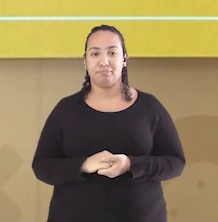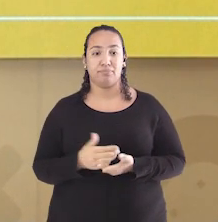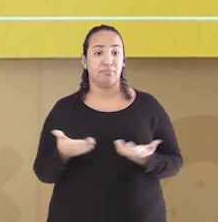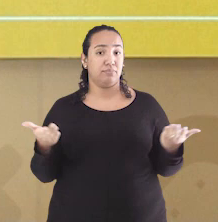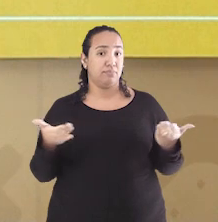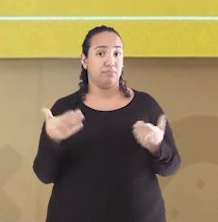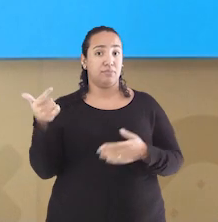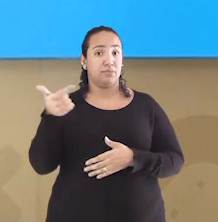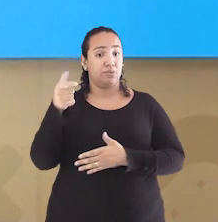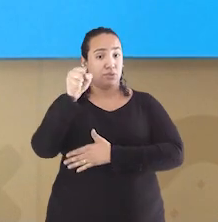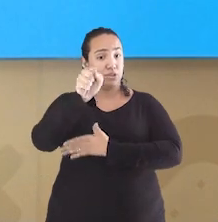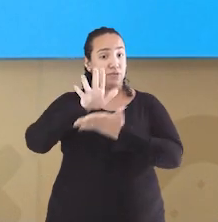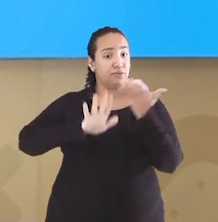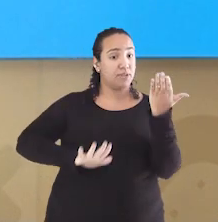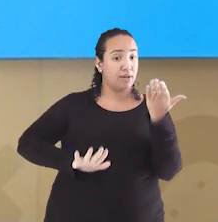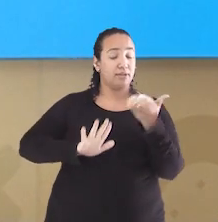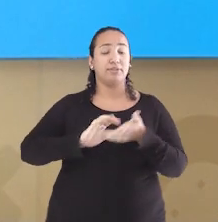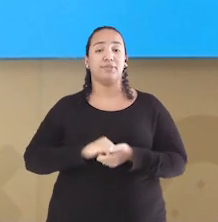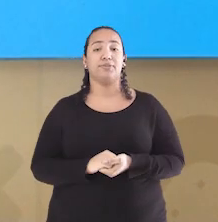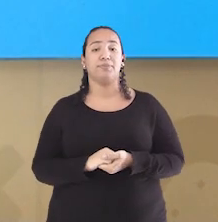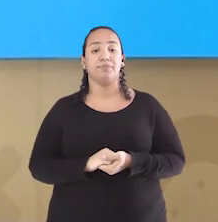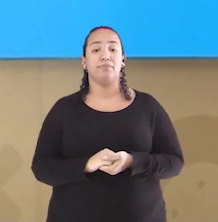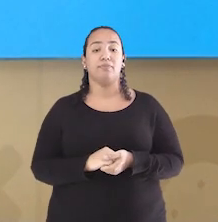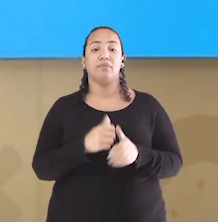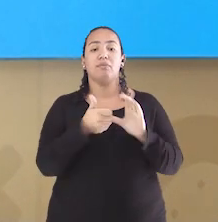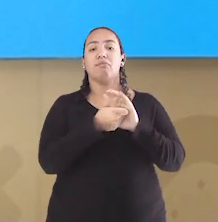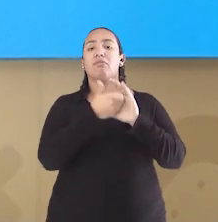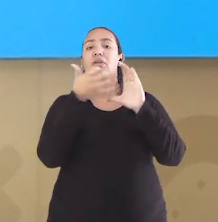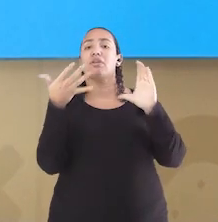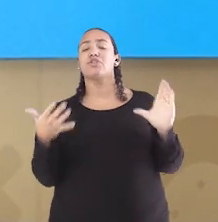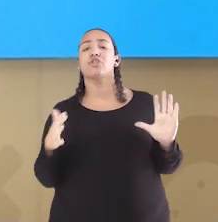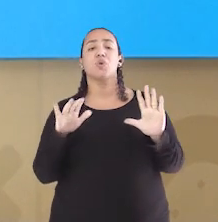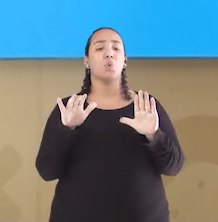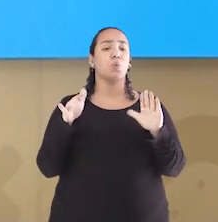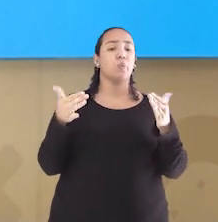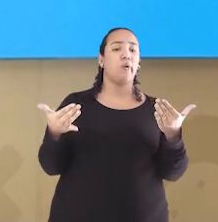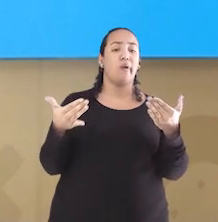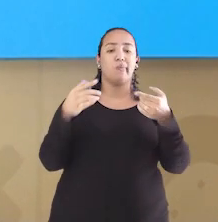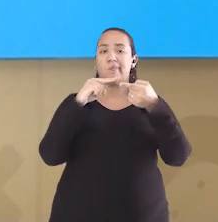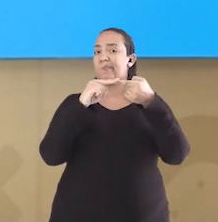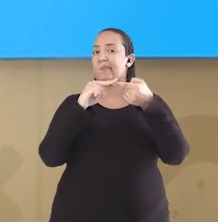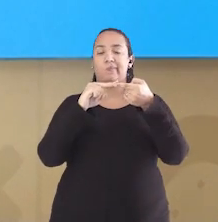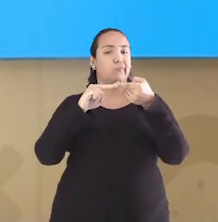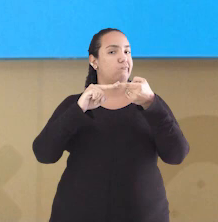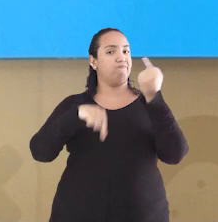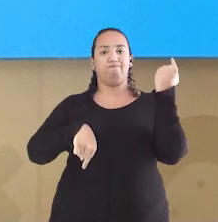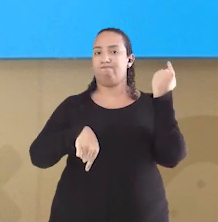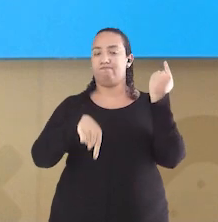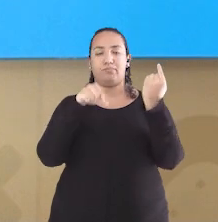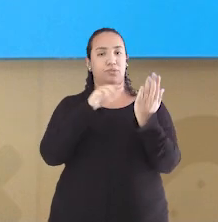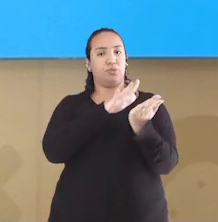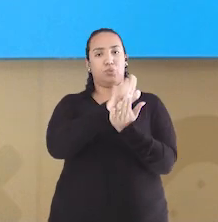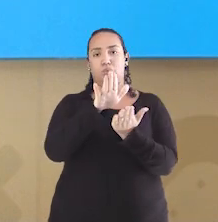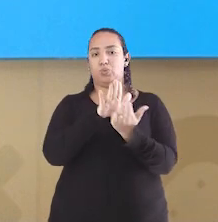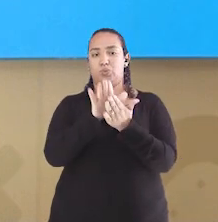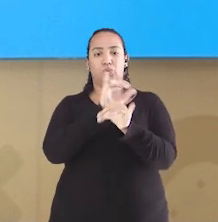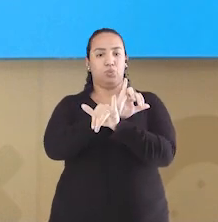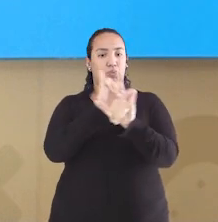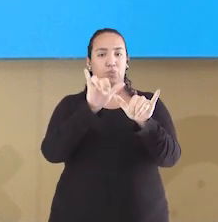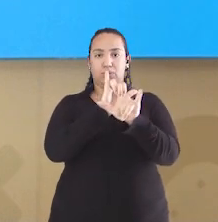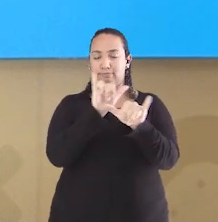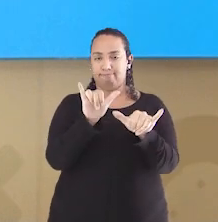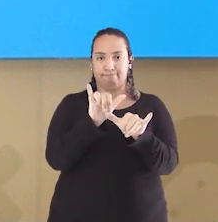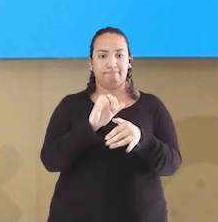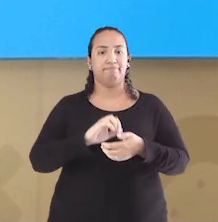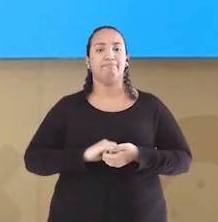Agora, questão número 2. Qual dessas características não faz parte do gênero